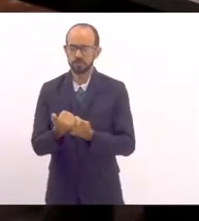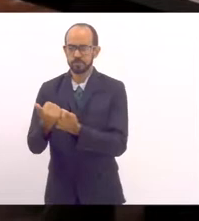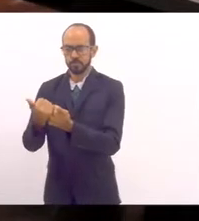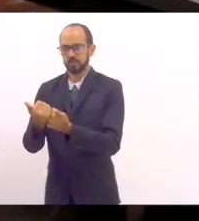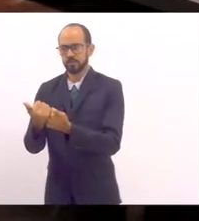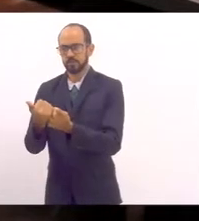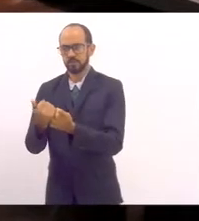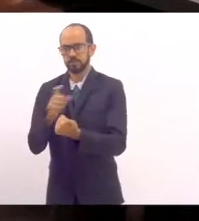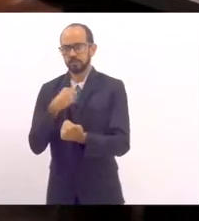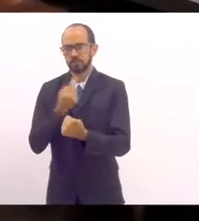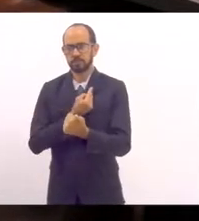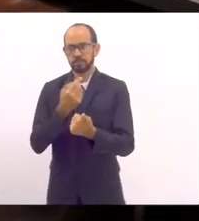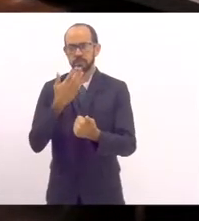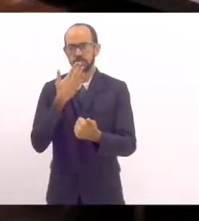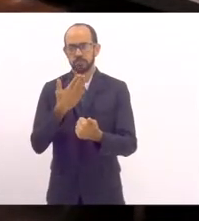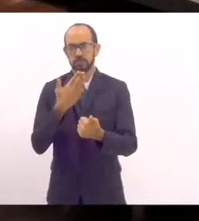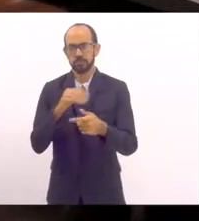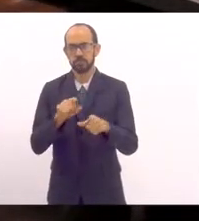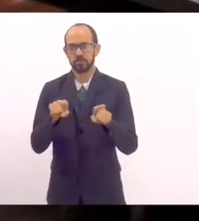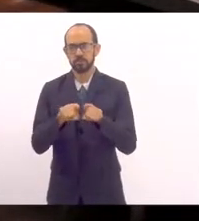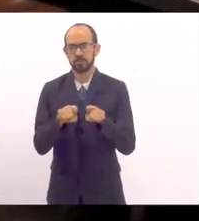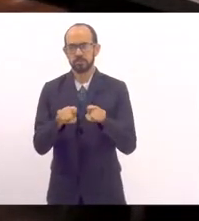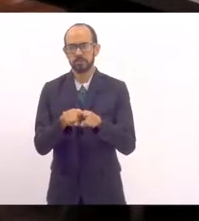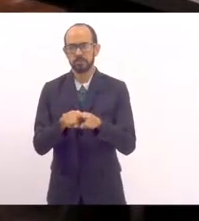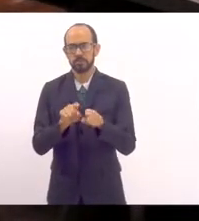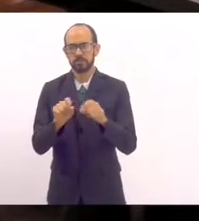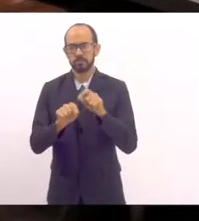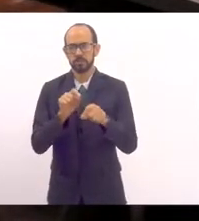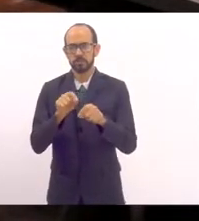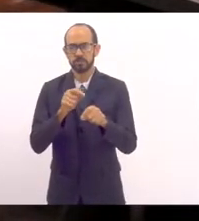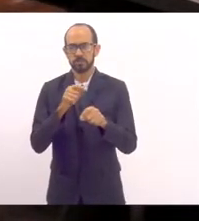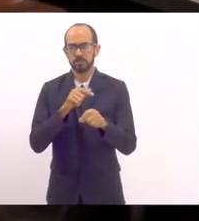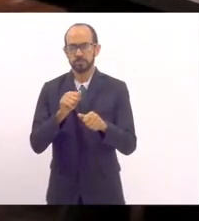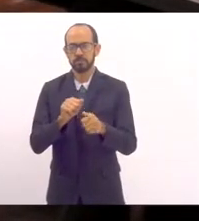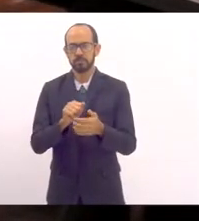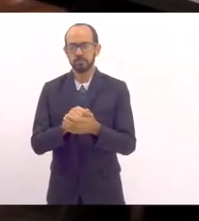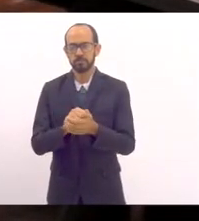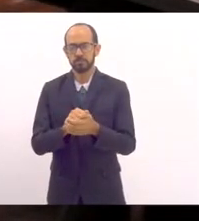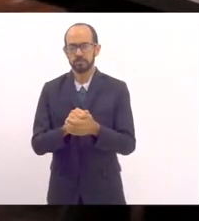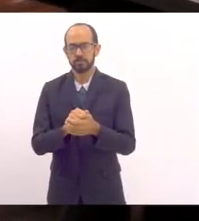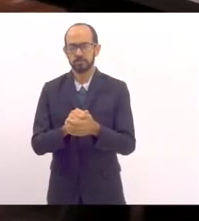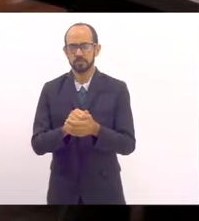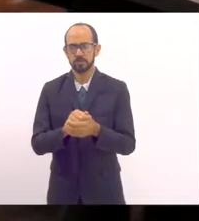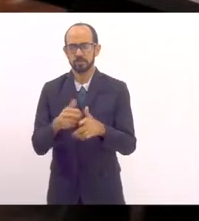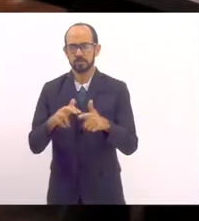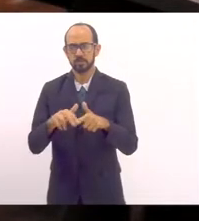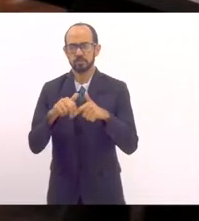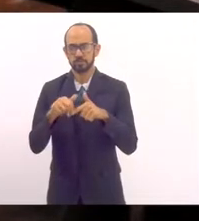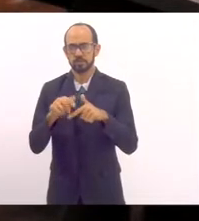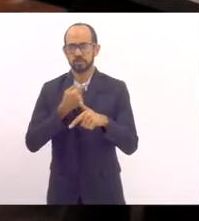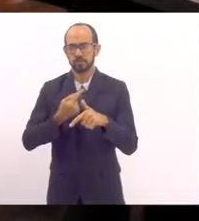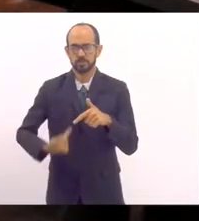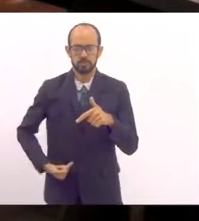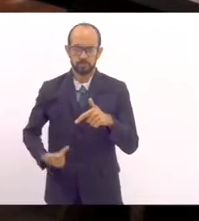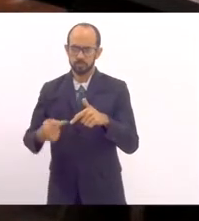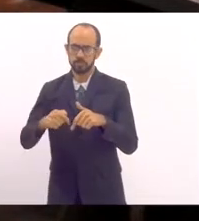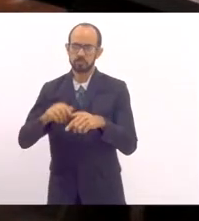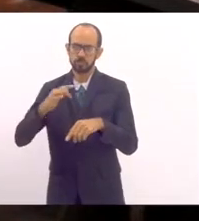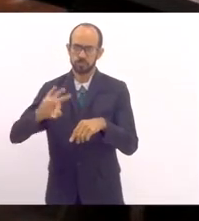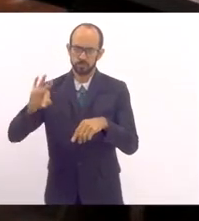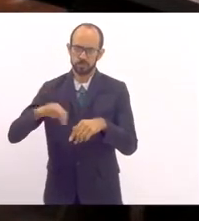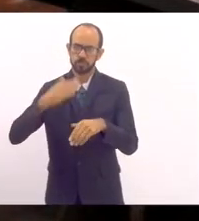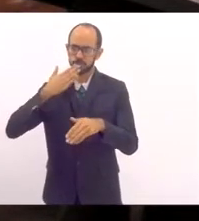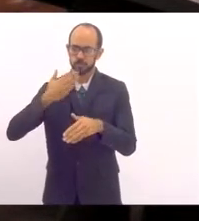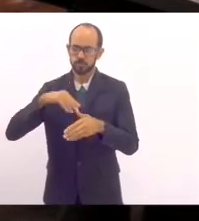a pleitear, a partir desse momento que o governo federal passou a exigir, de fato, que as instâncias de governança funcionassem, os